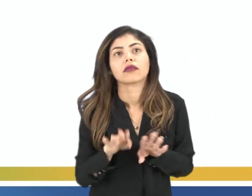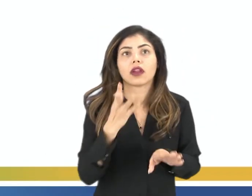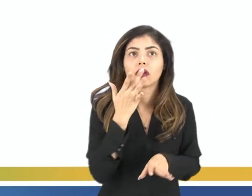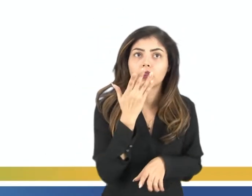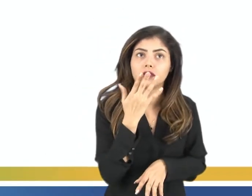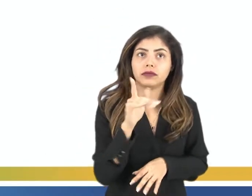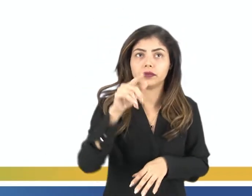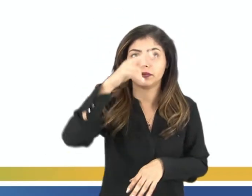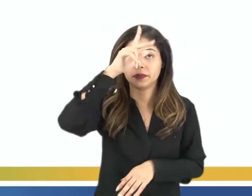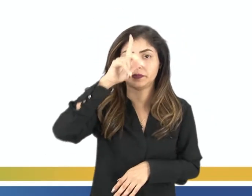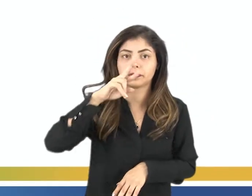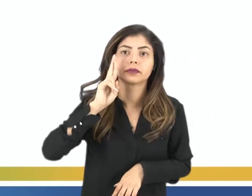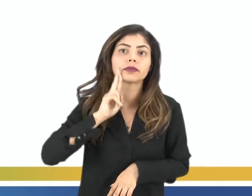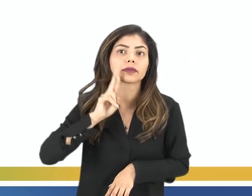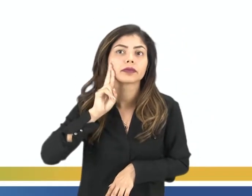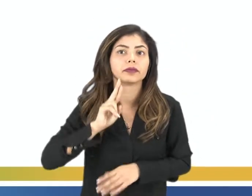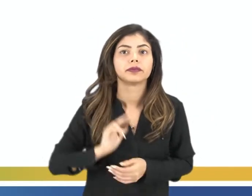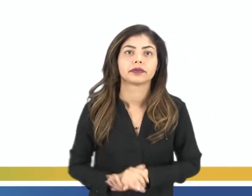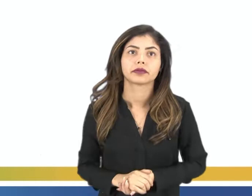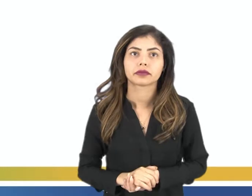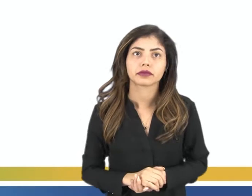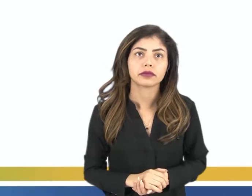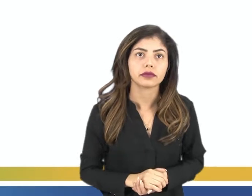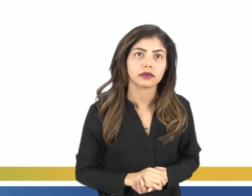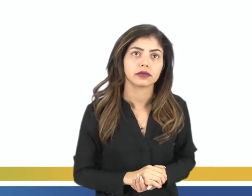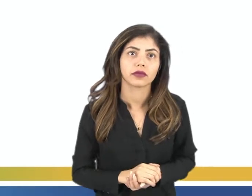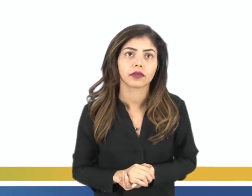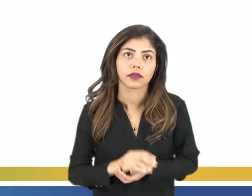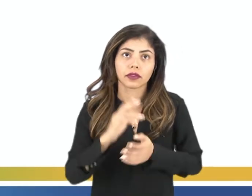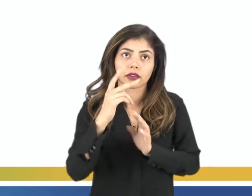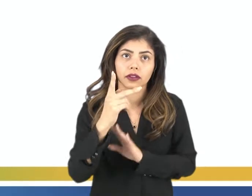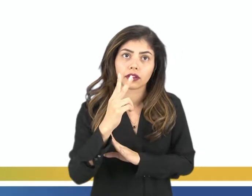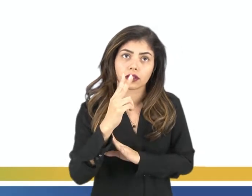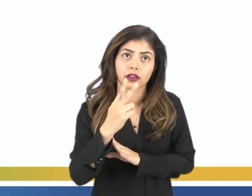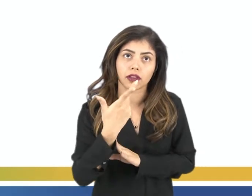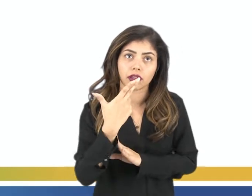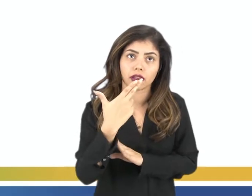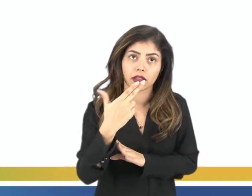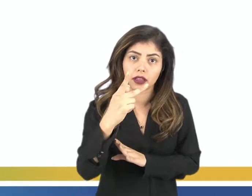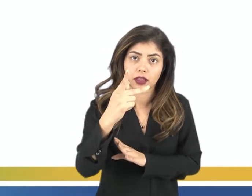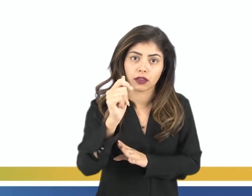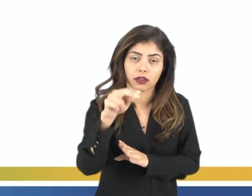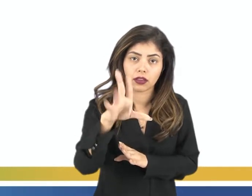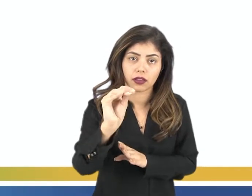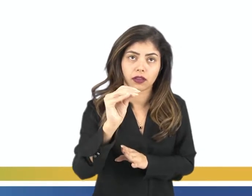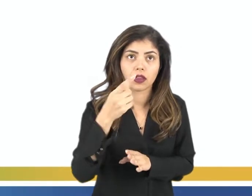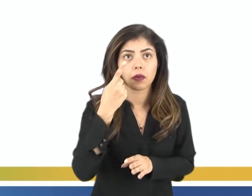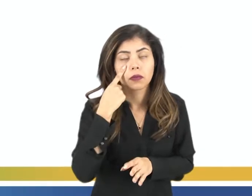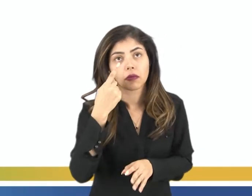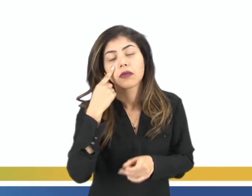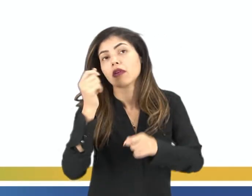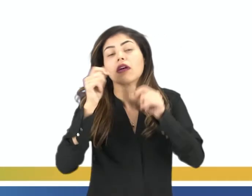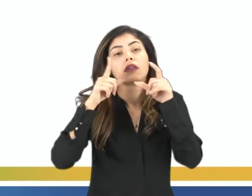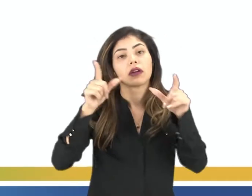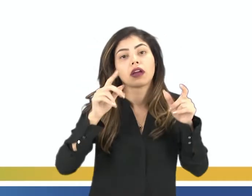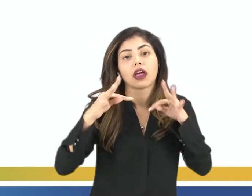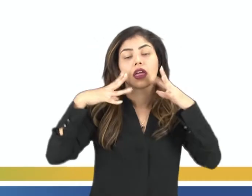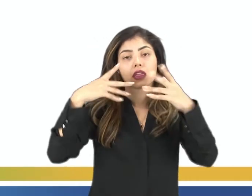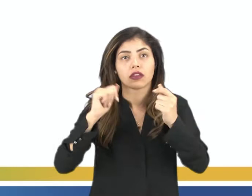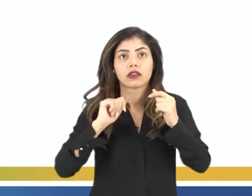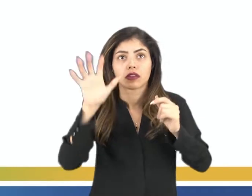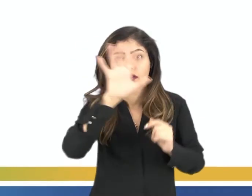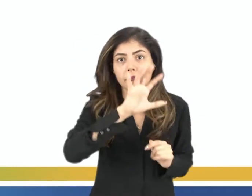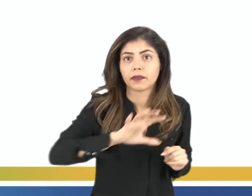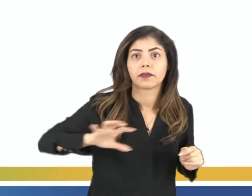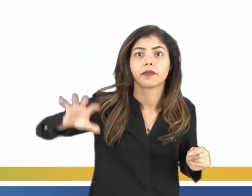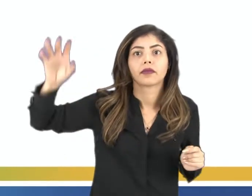rosa, né, nós temos aí a tribo, né, do tronco linguístico Panos. Né? Então podemos observar que em toda